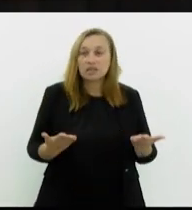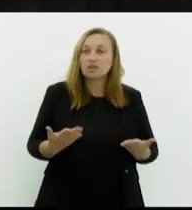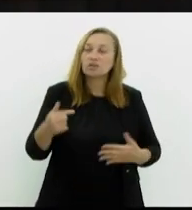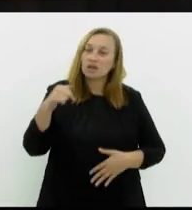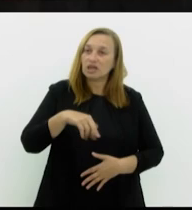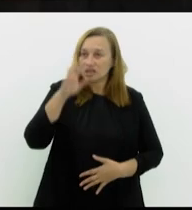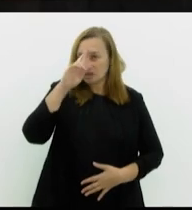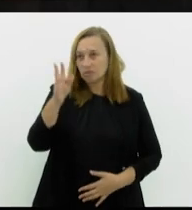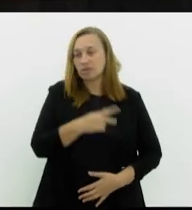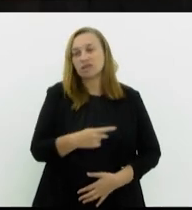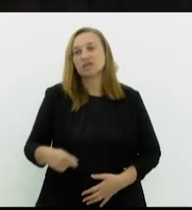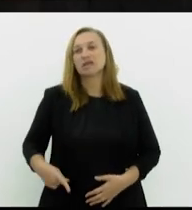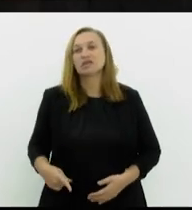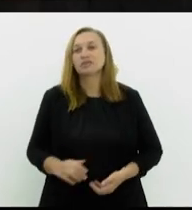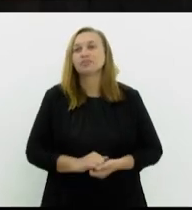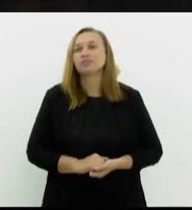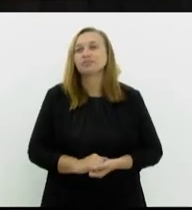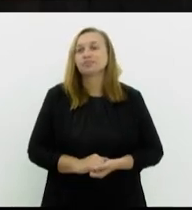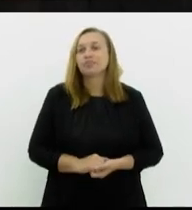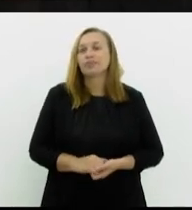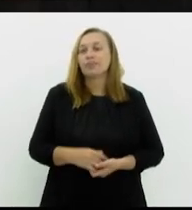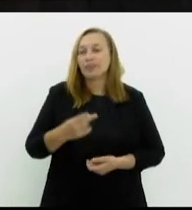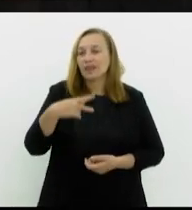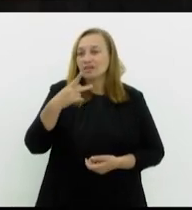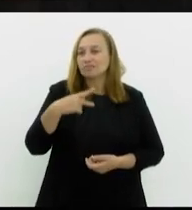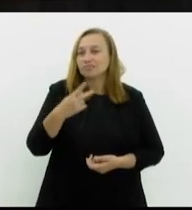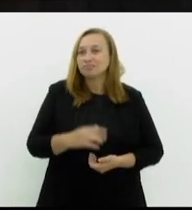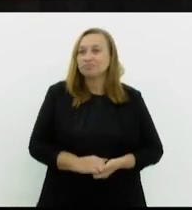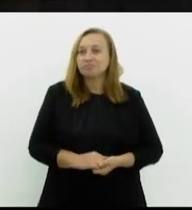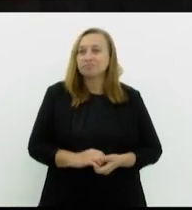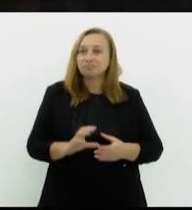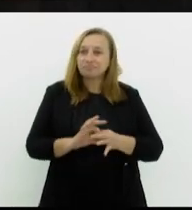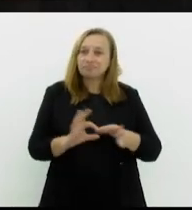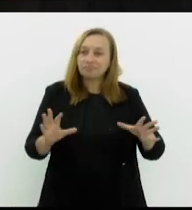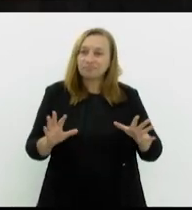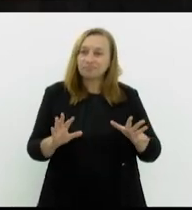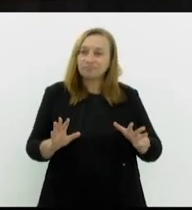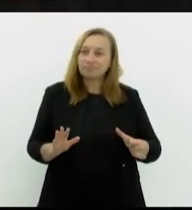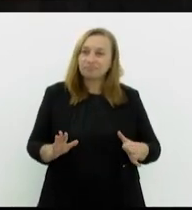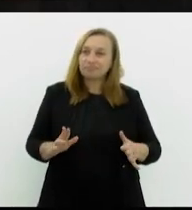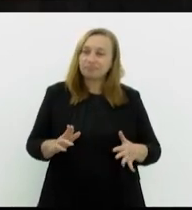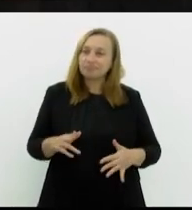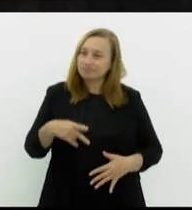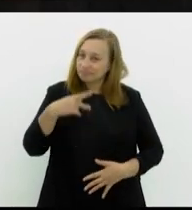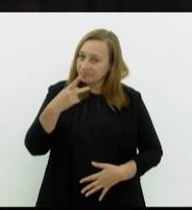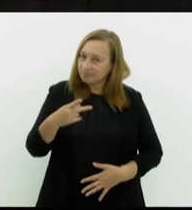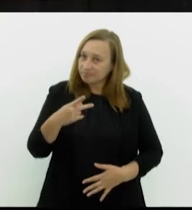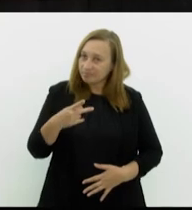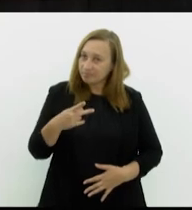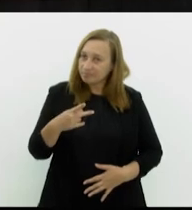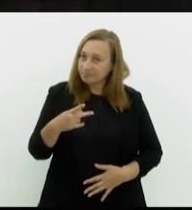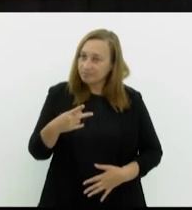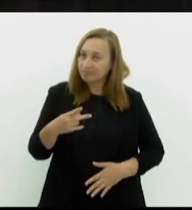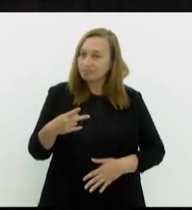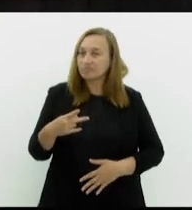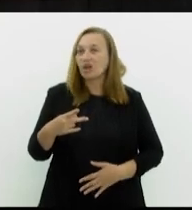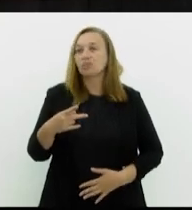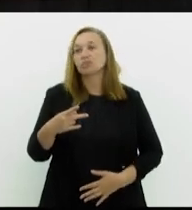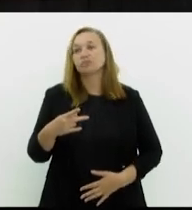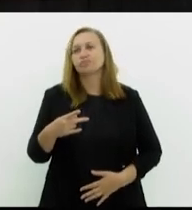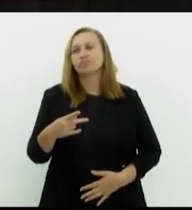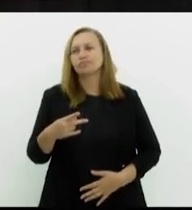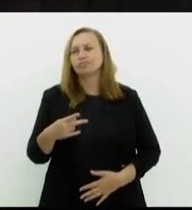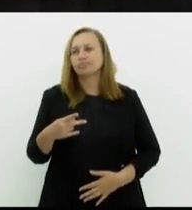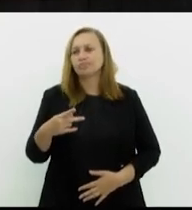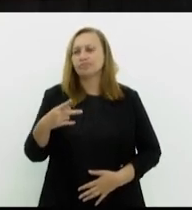senhor presidente, discursando para deixar aqui minha posição e o meu protesto.